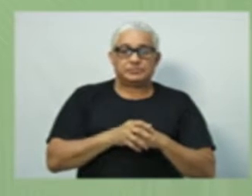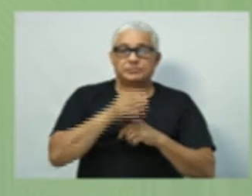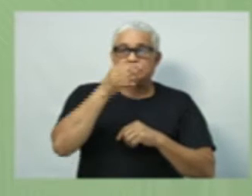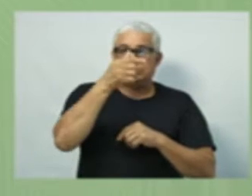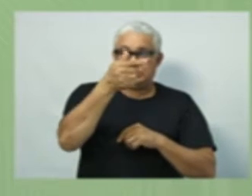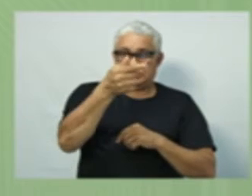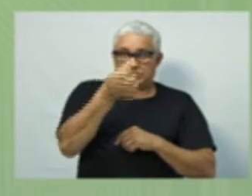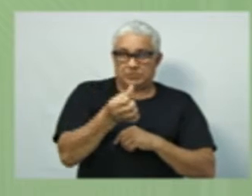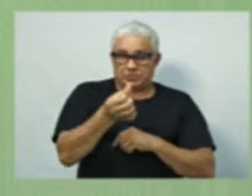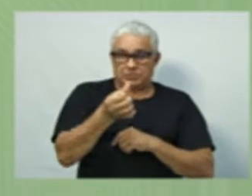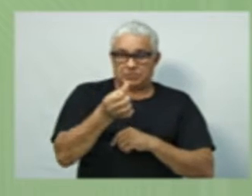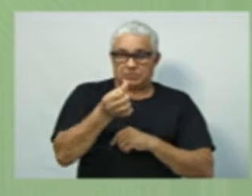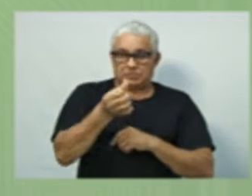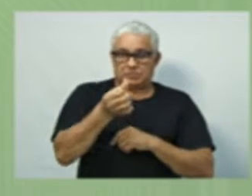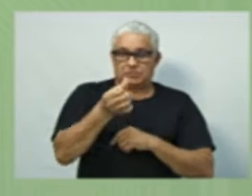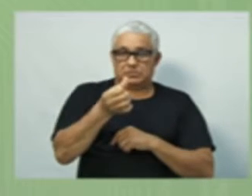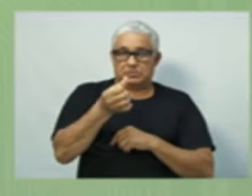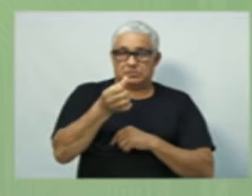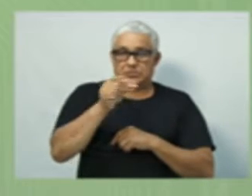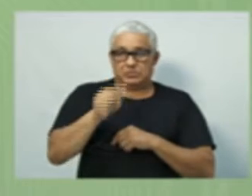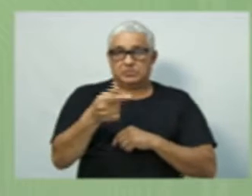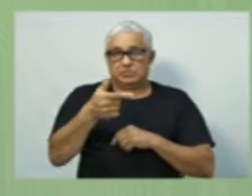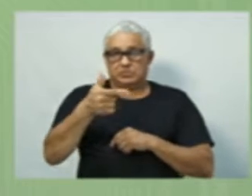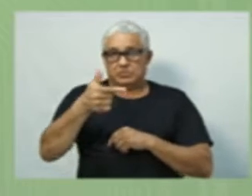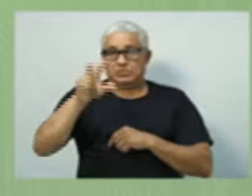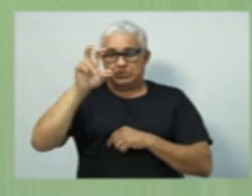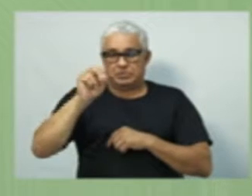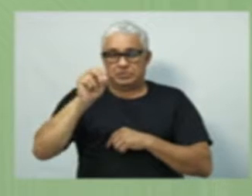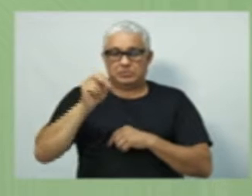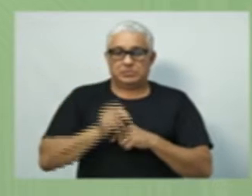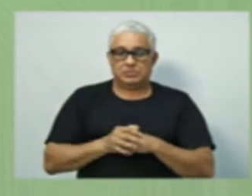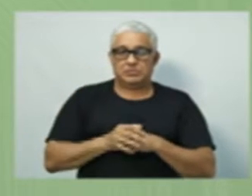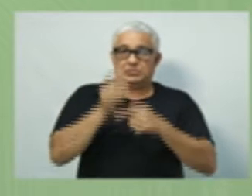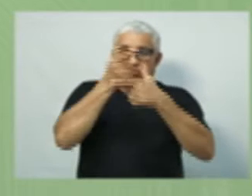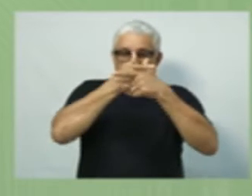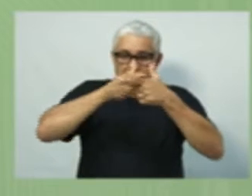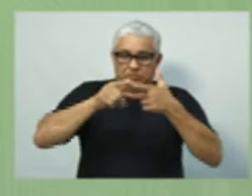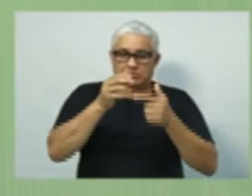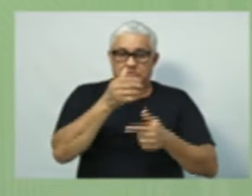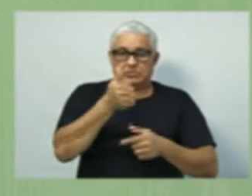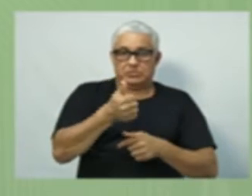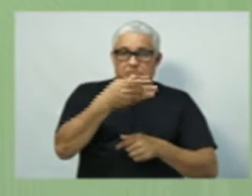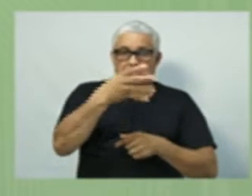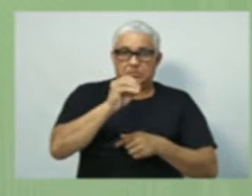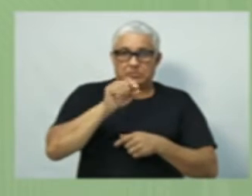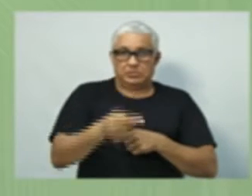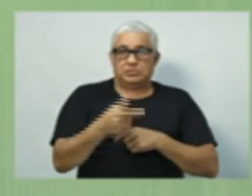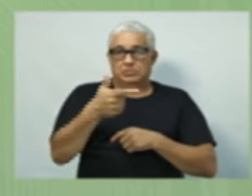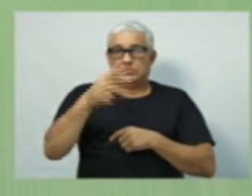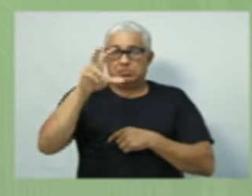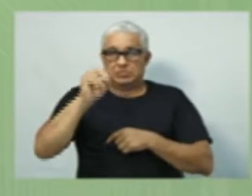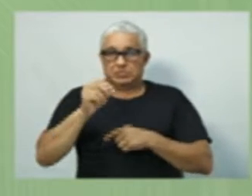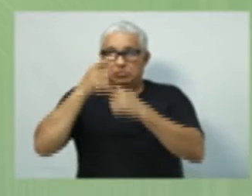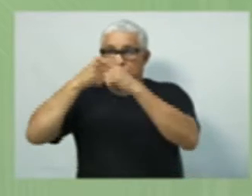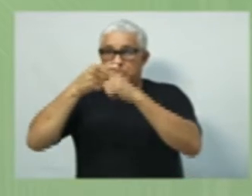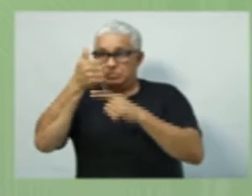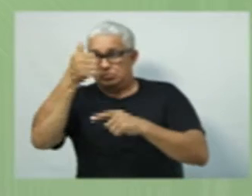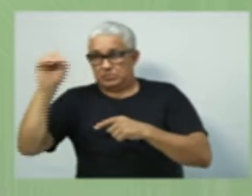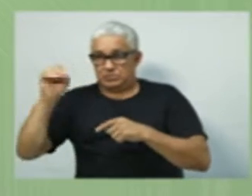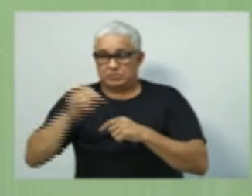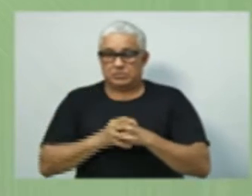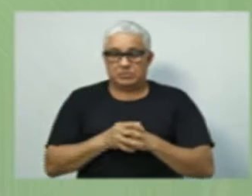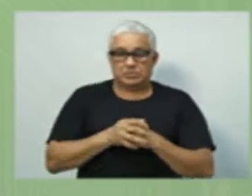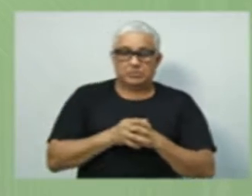76 250 qual total da minha receita líquida r 140 mil duzentos e cinquenta vezes em